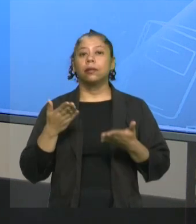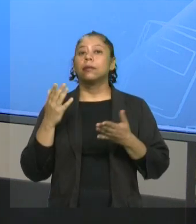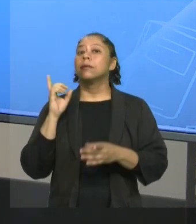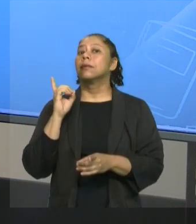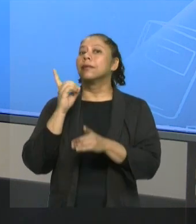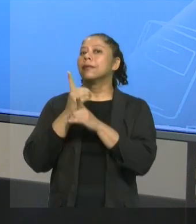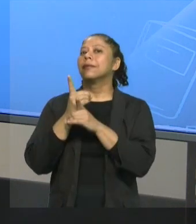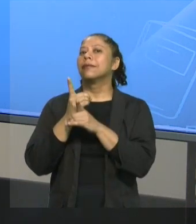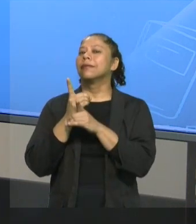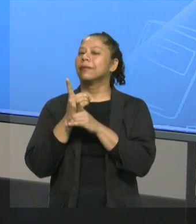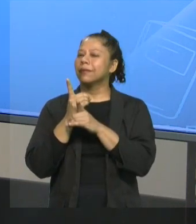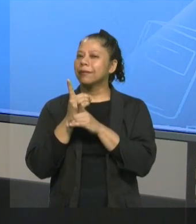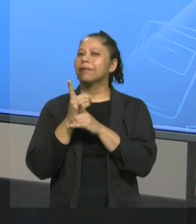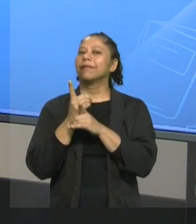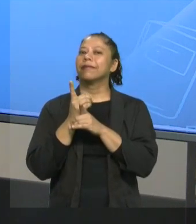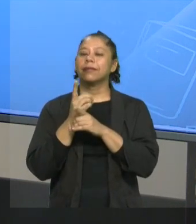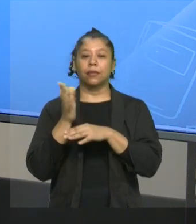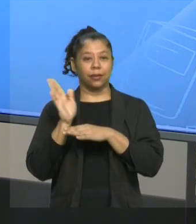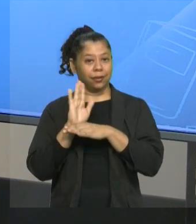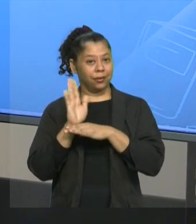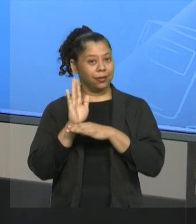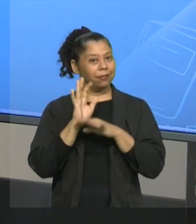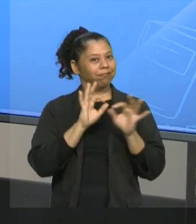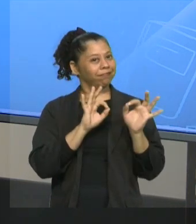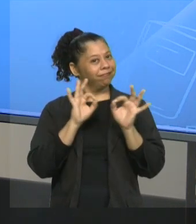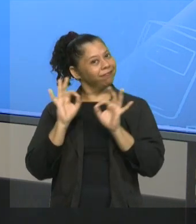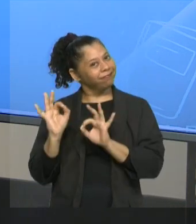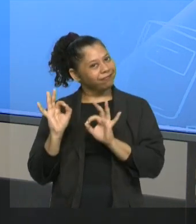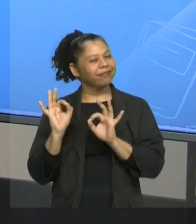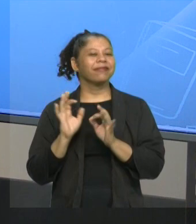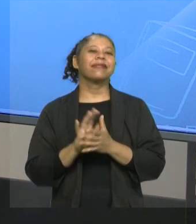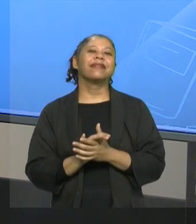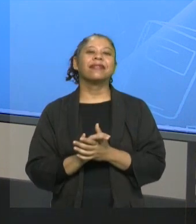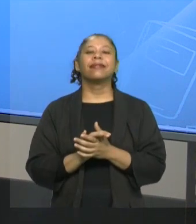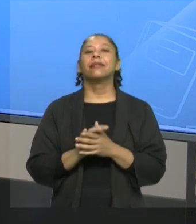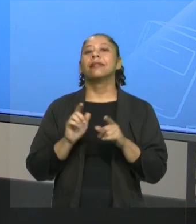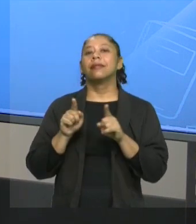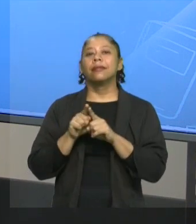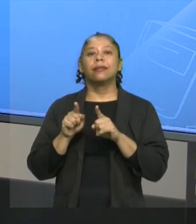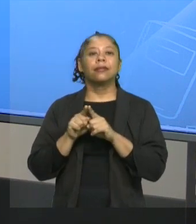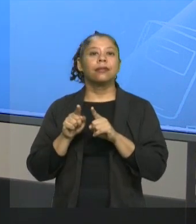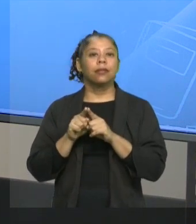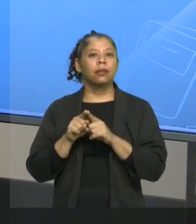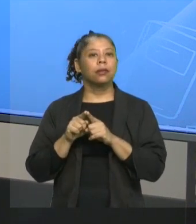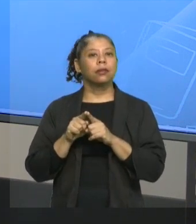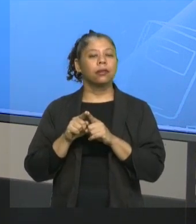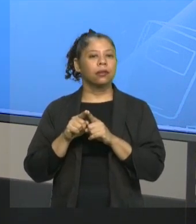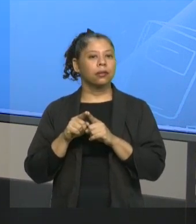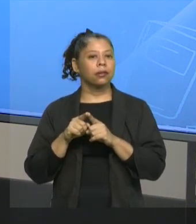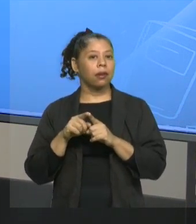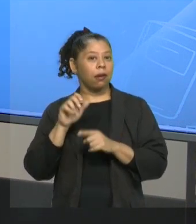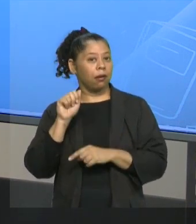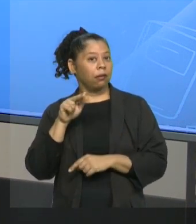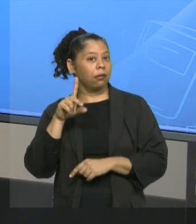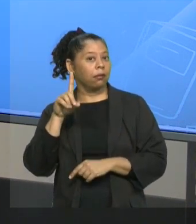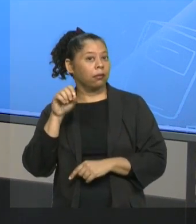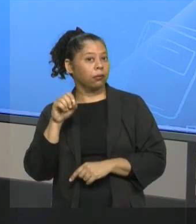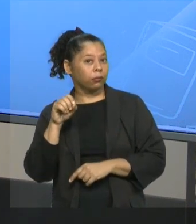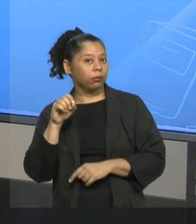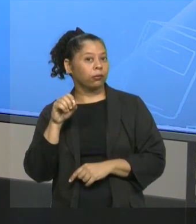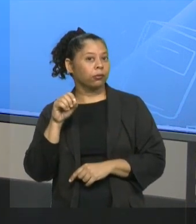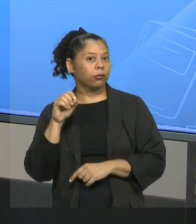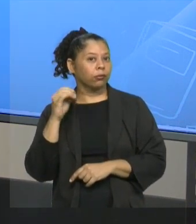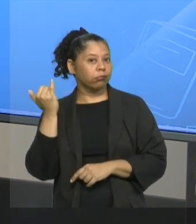encontrar por algumas videoaulas e audioaulas também, para você que me ouve